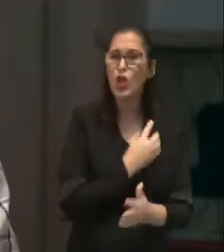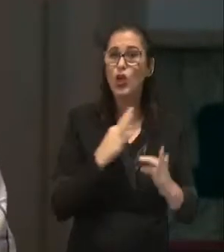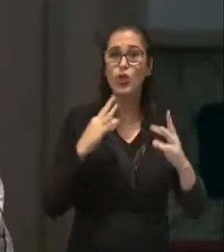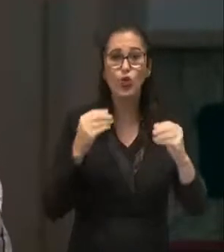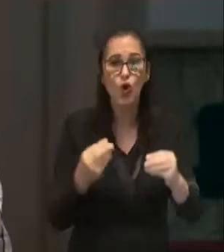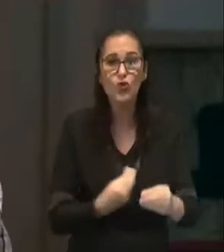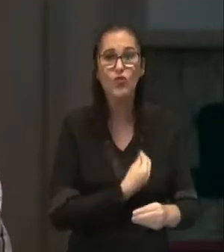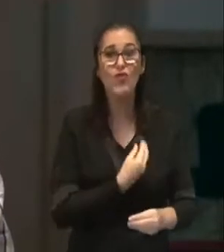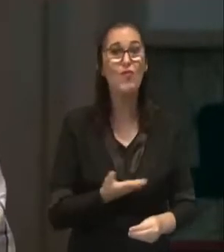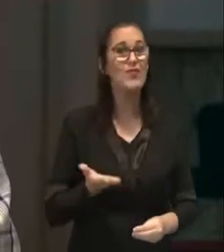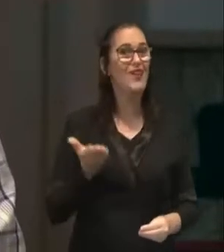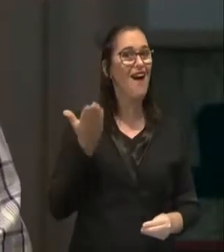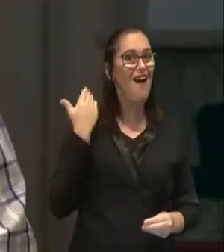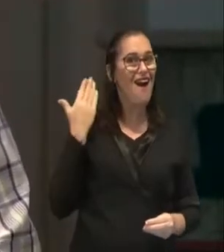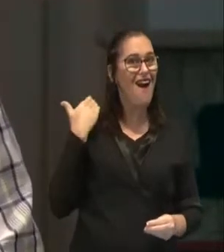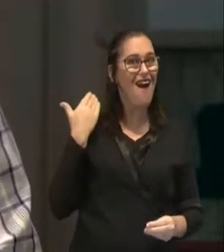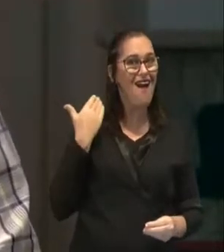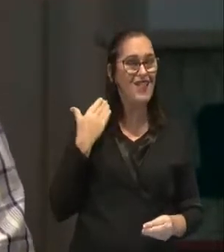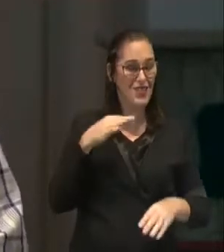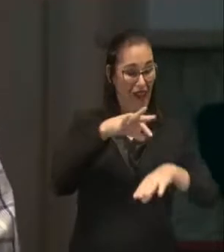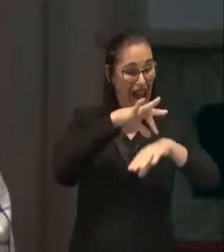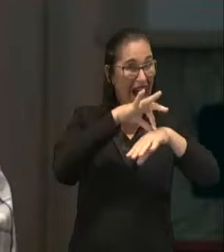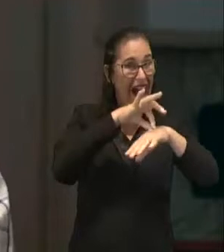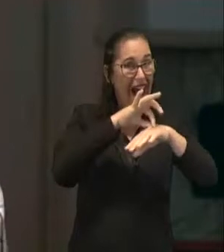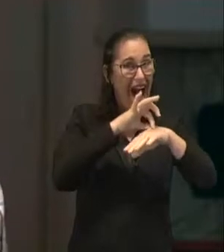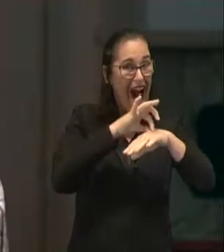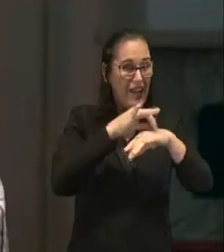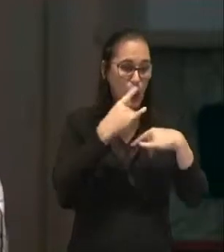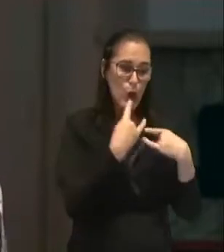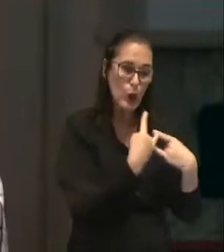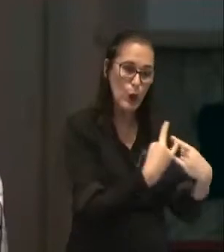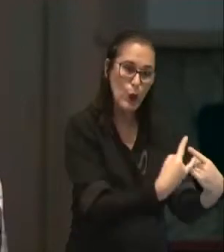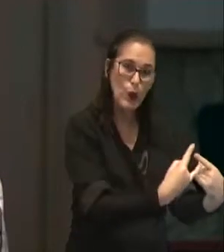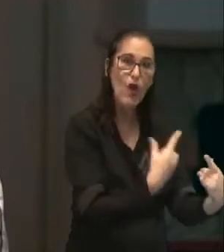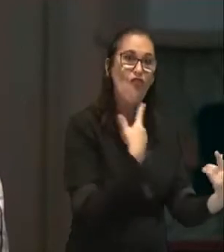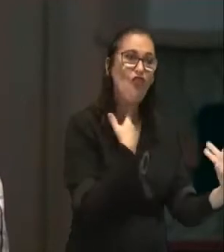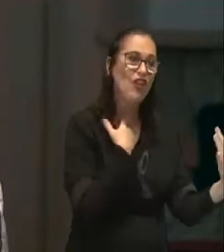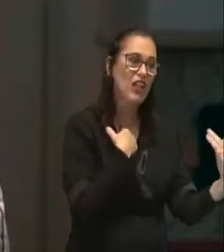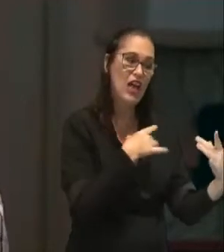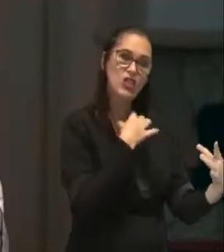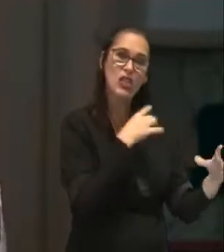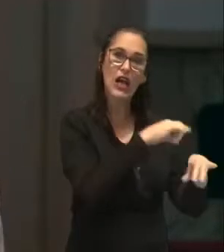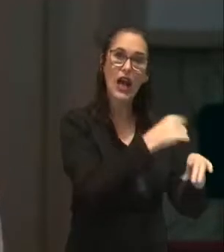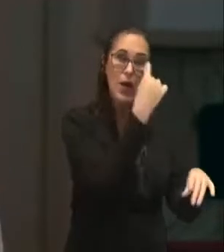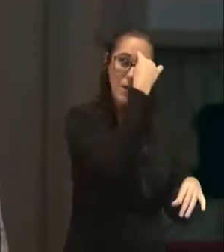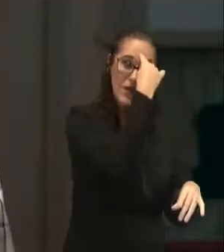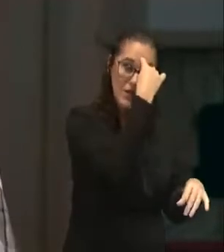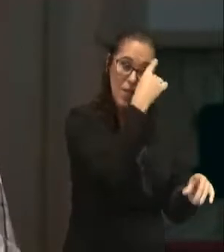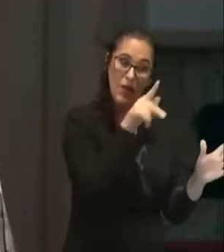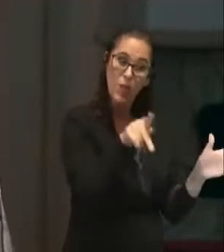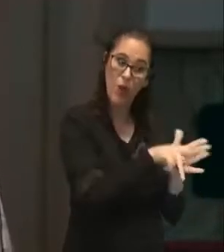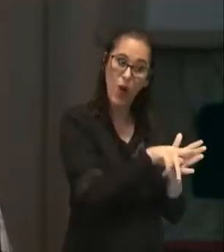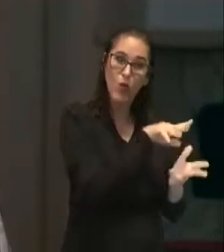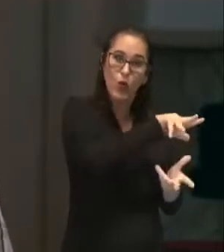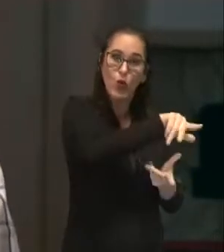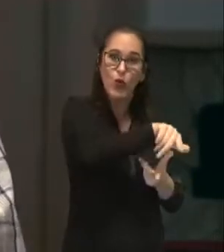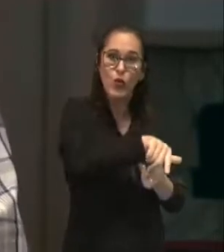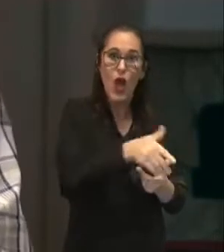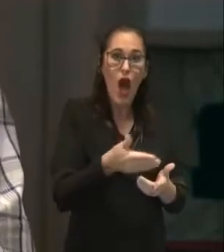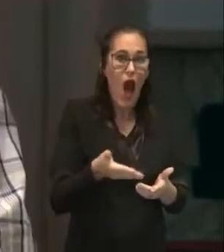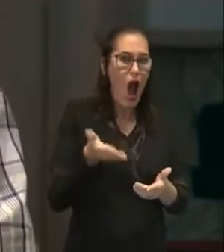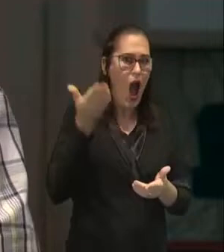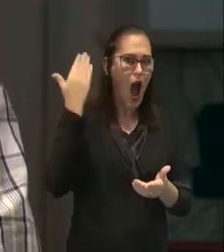as inclinações da nossa carne, fazendo a vontade da carne e dos pensamentos, e éramos, por